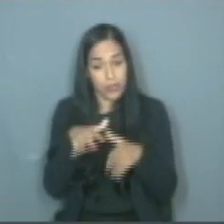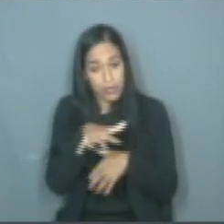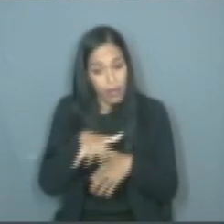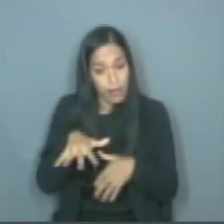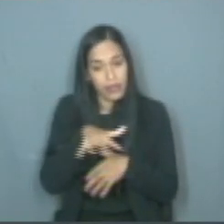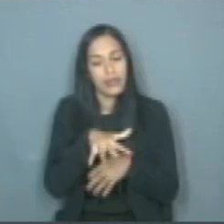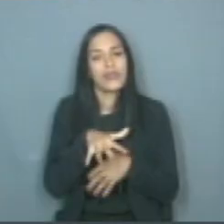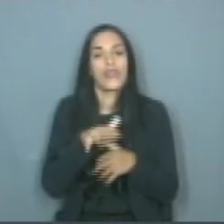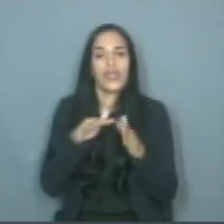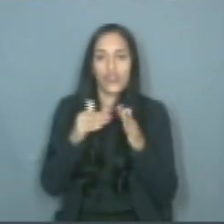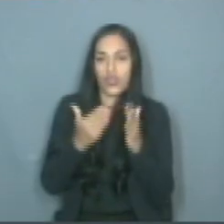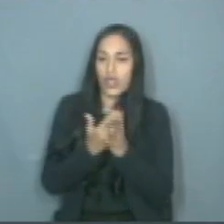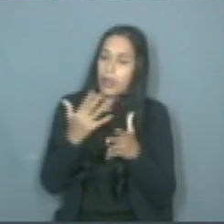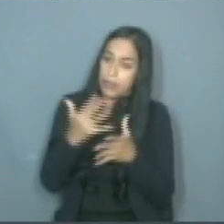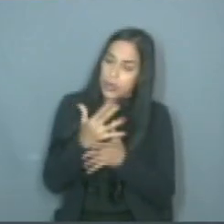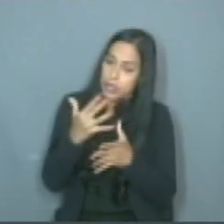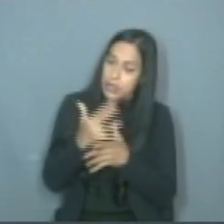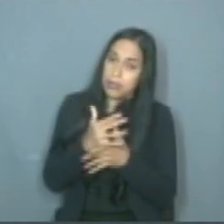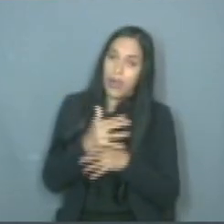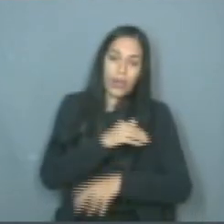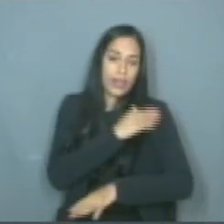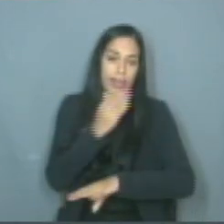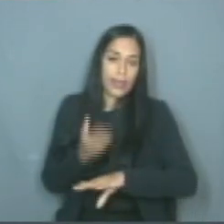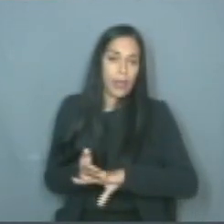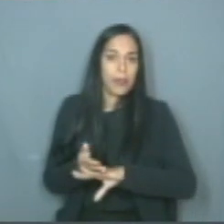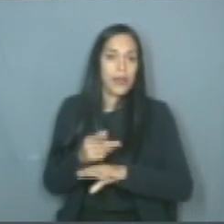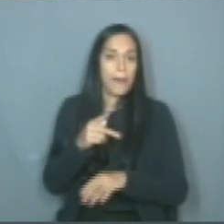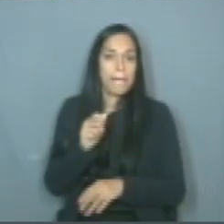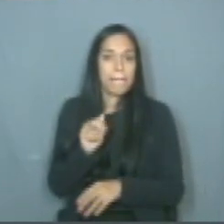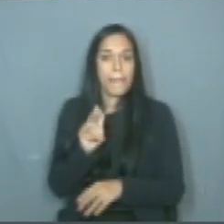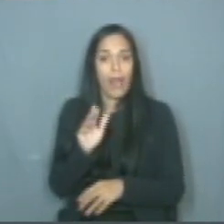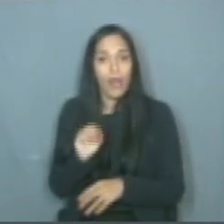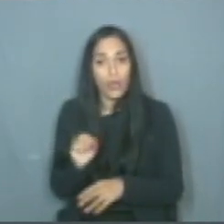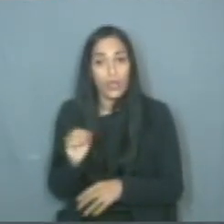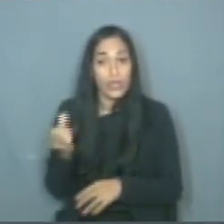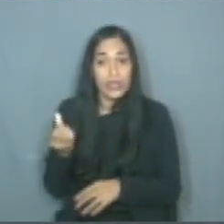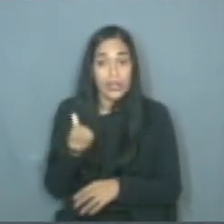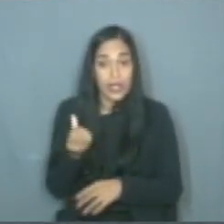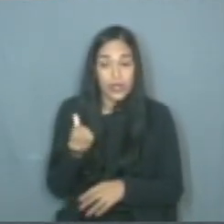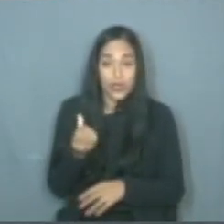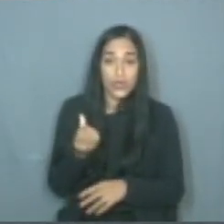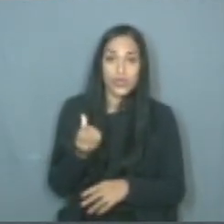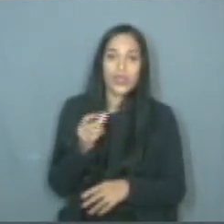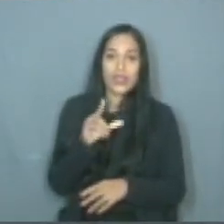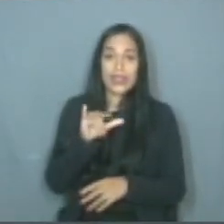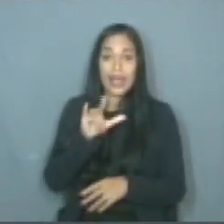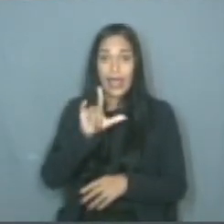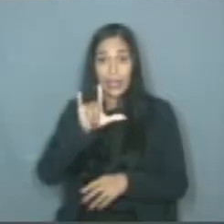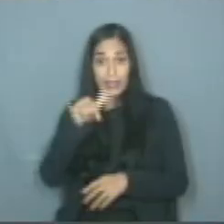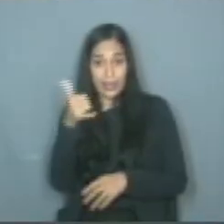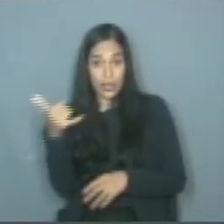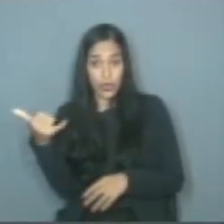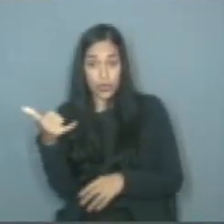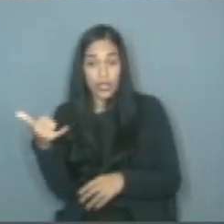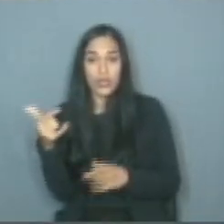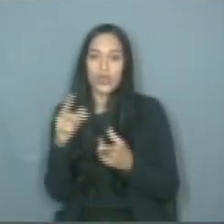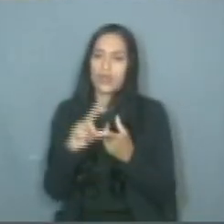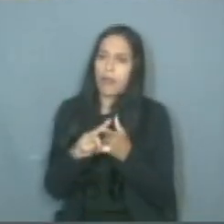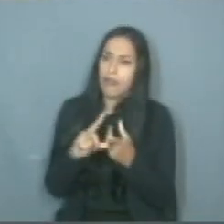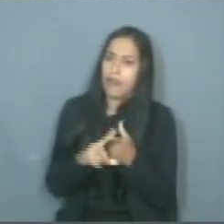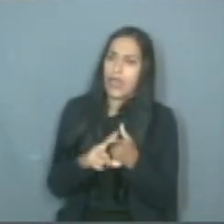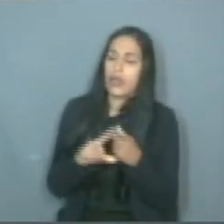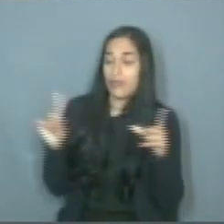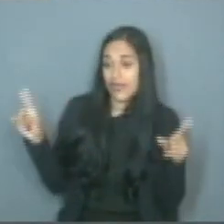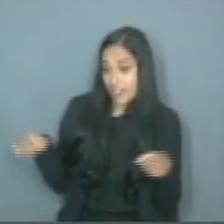gente também tem a Escola Municipal de Tempo Integral, o Paulo VI, ali na linha do tiro, também com um desafio gigante com os estudantes o